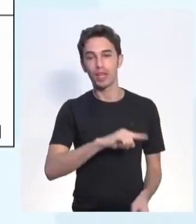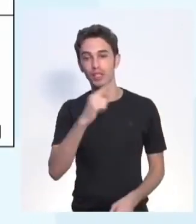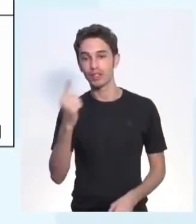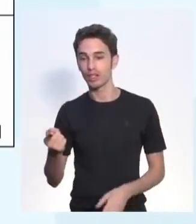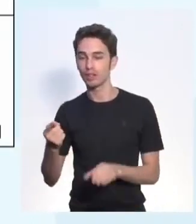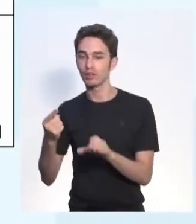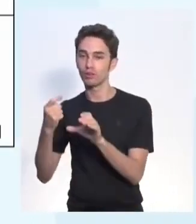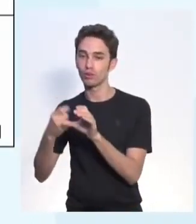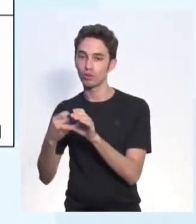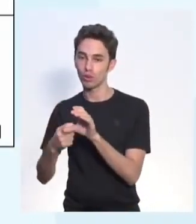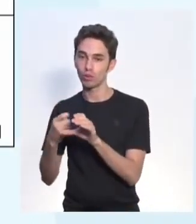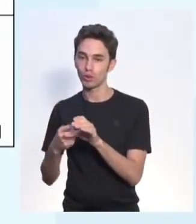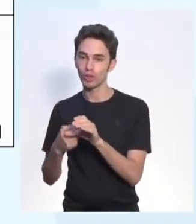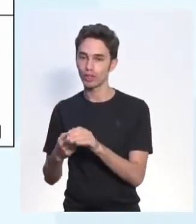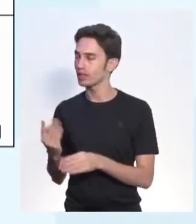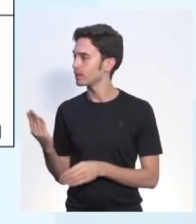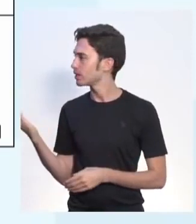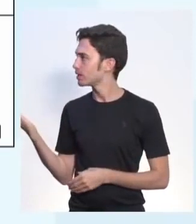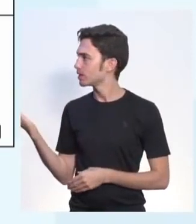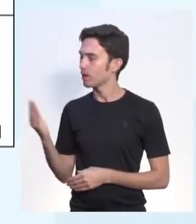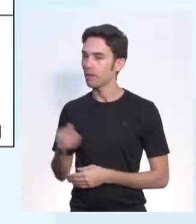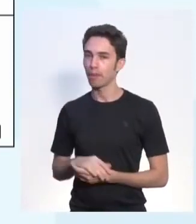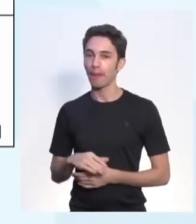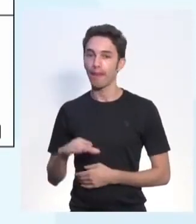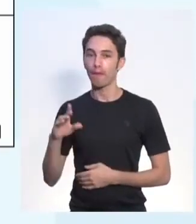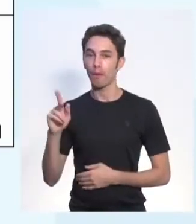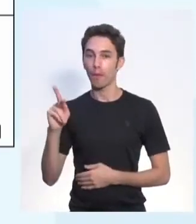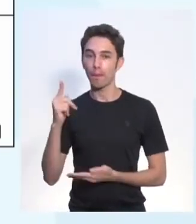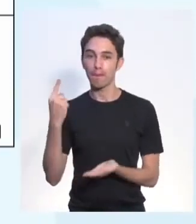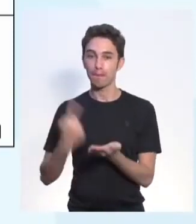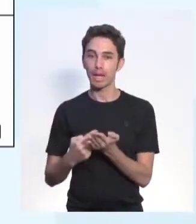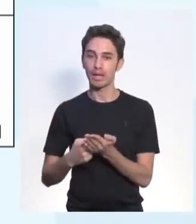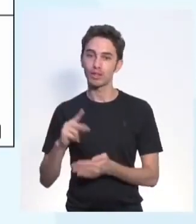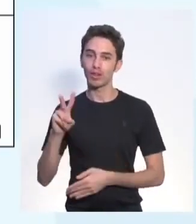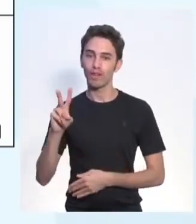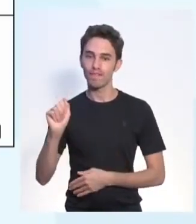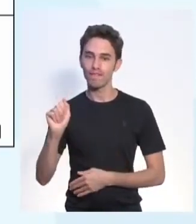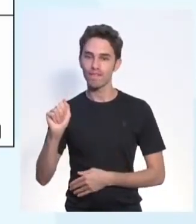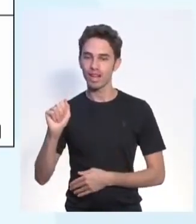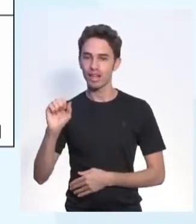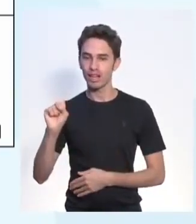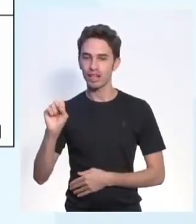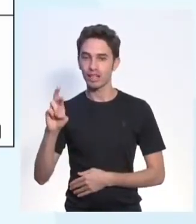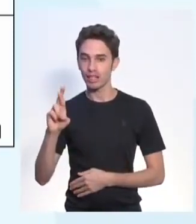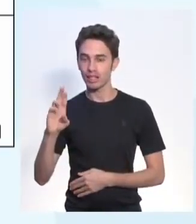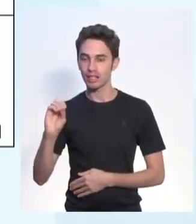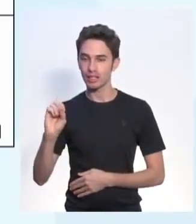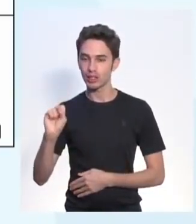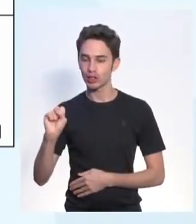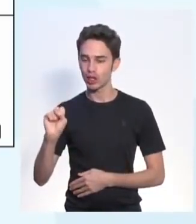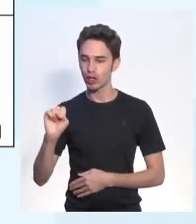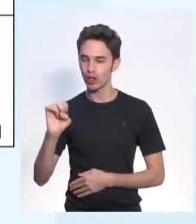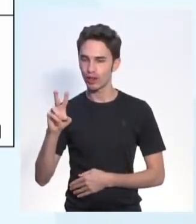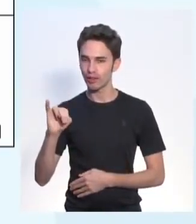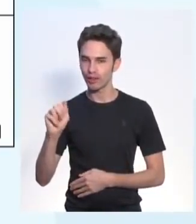comunista, da mesma forma, o Pacto de Varsóvia vai aí também fornecer